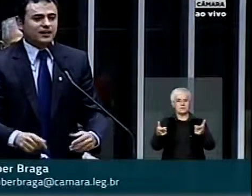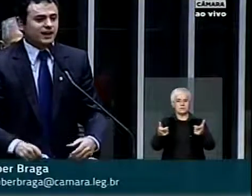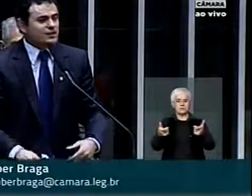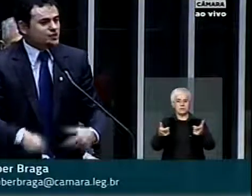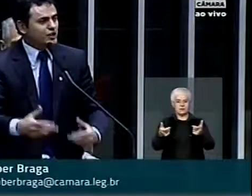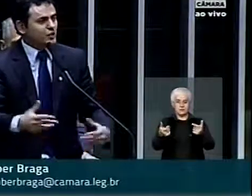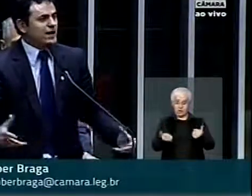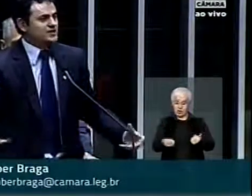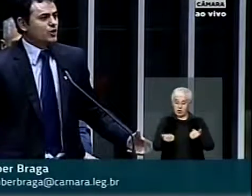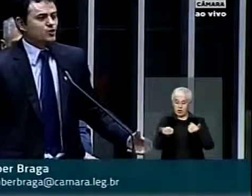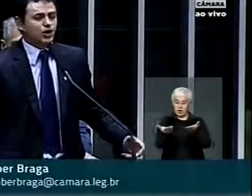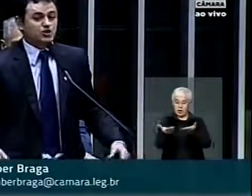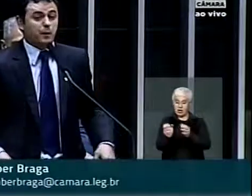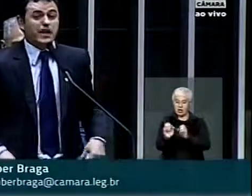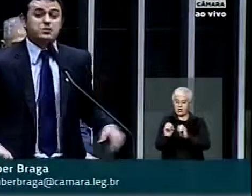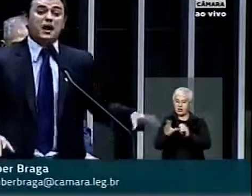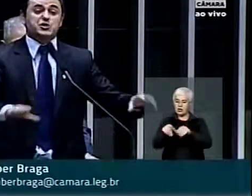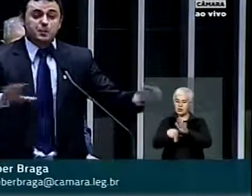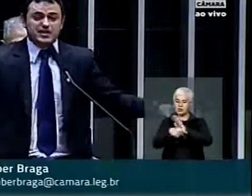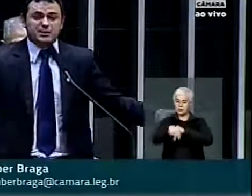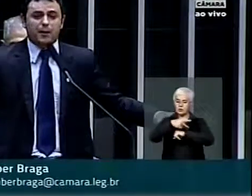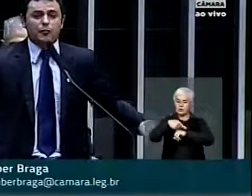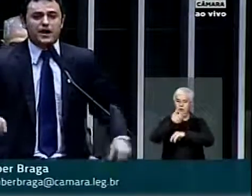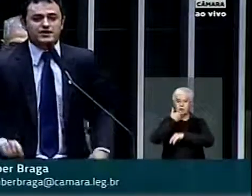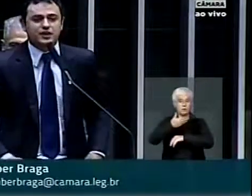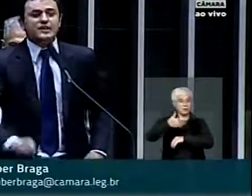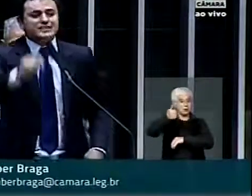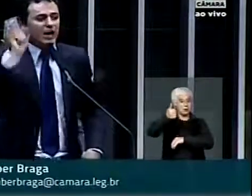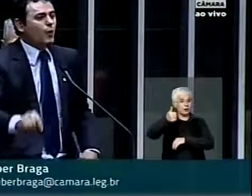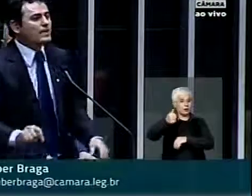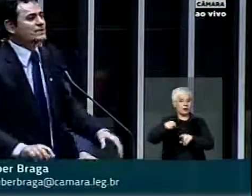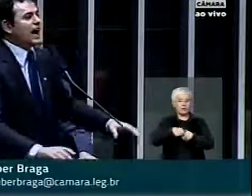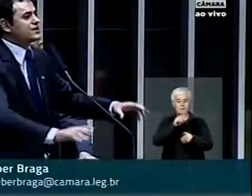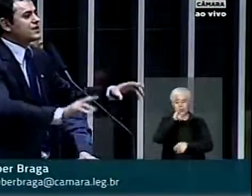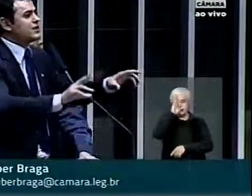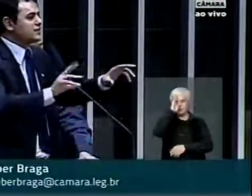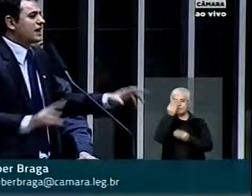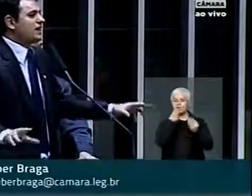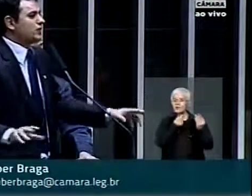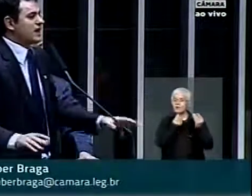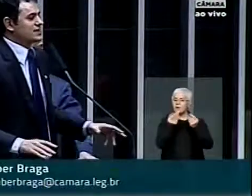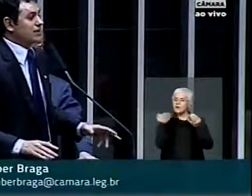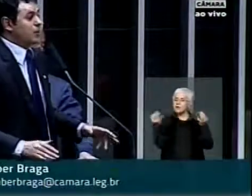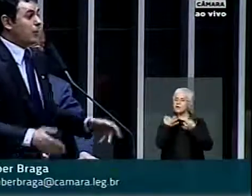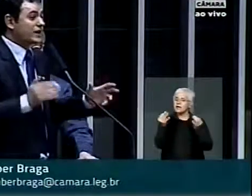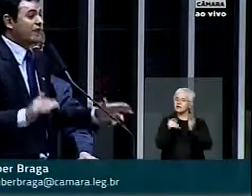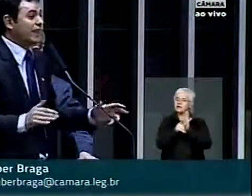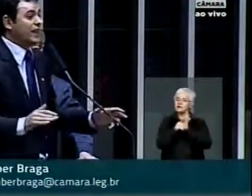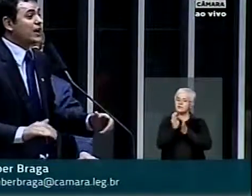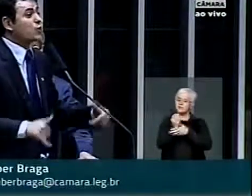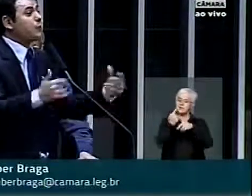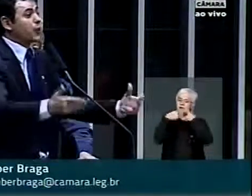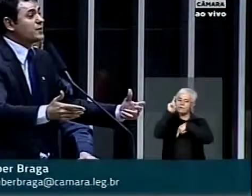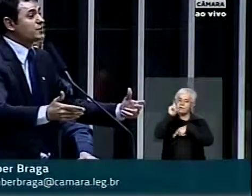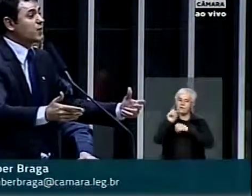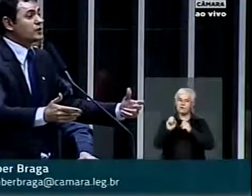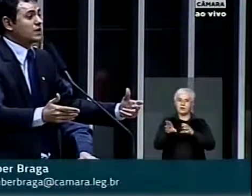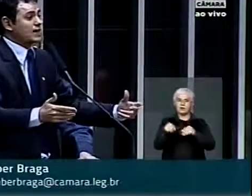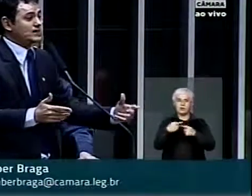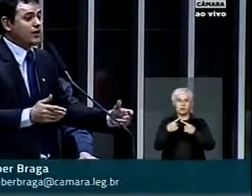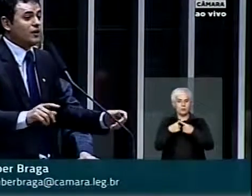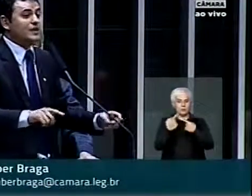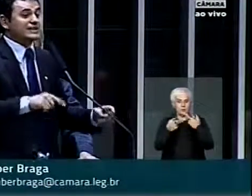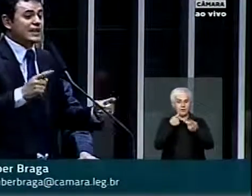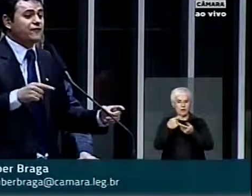oferta de educação no nosso país, mas principalmente da qualidade da educação, porque falar em compromisso